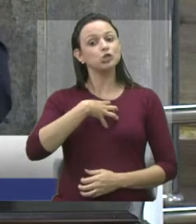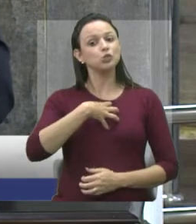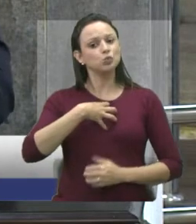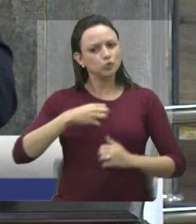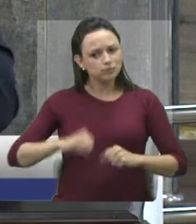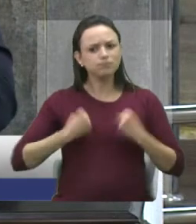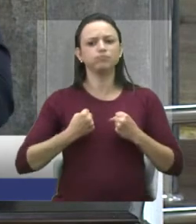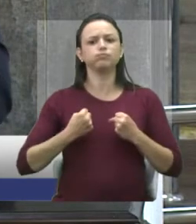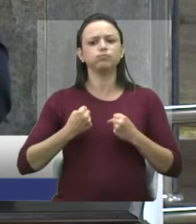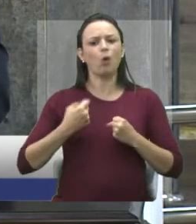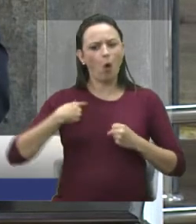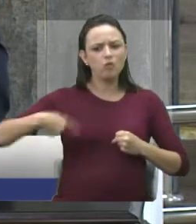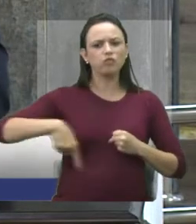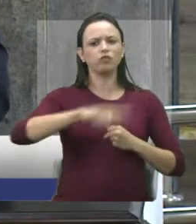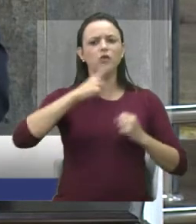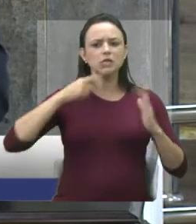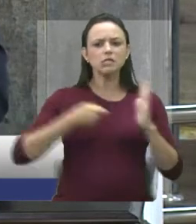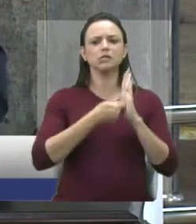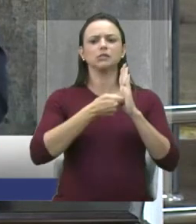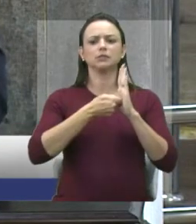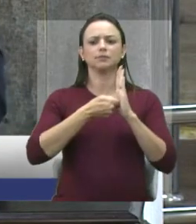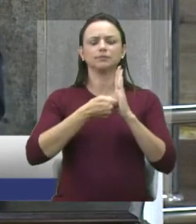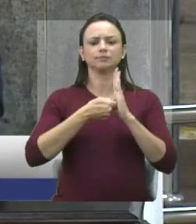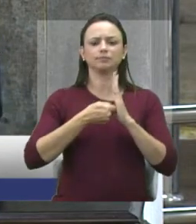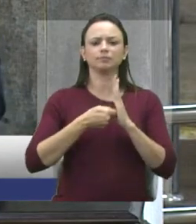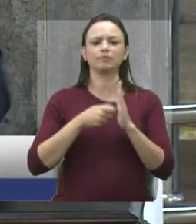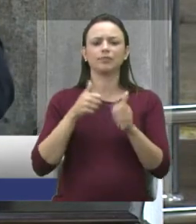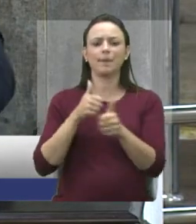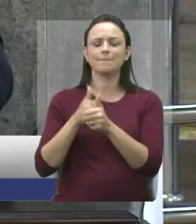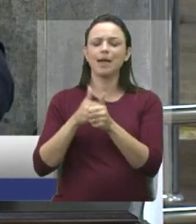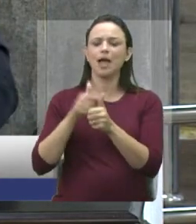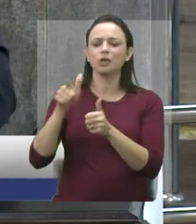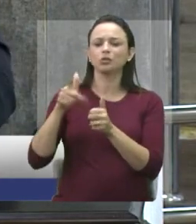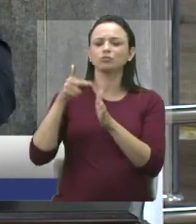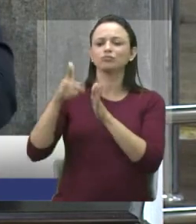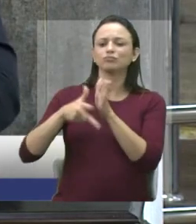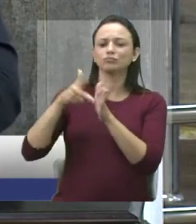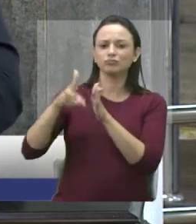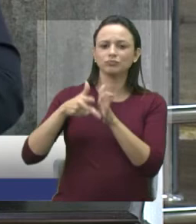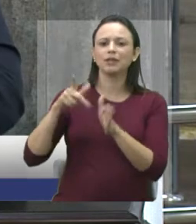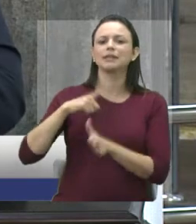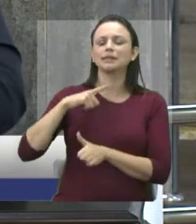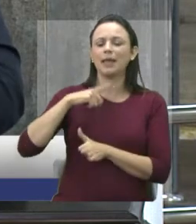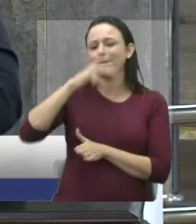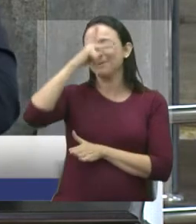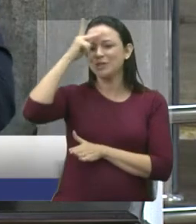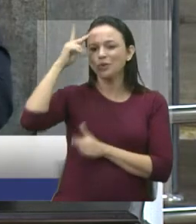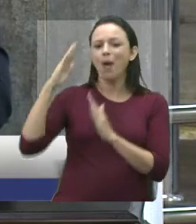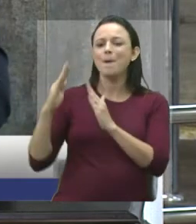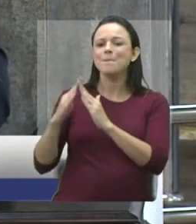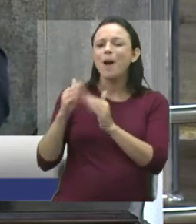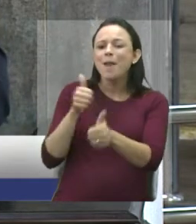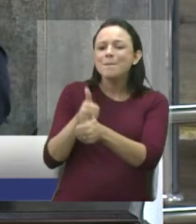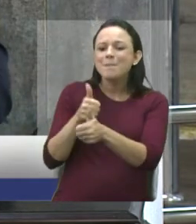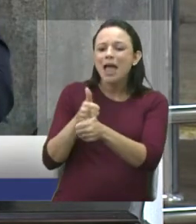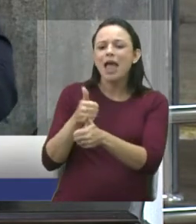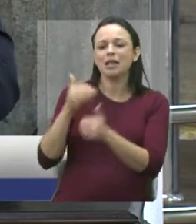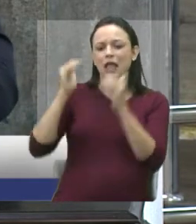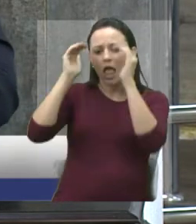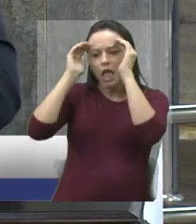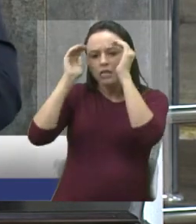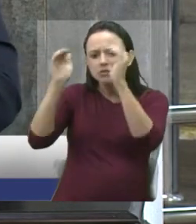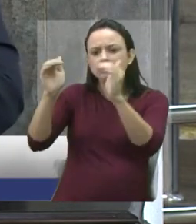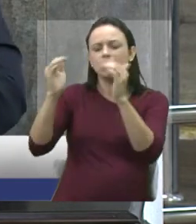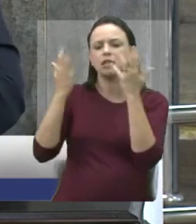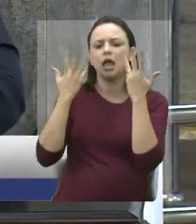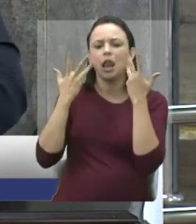Deus, ali, perto da estação ferroviária, tem uma galera muito bacana que mora lá, que respeita os animais.